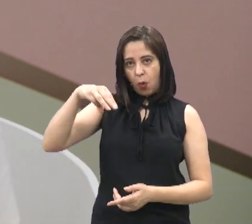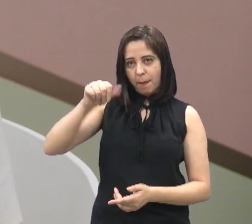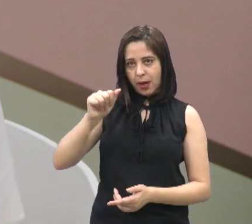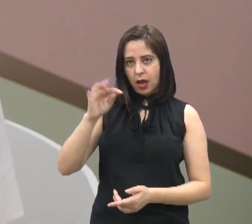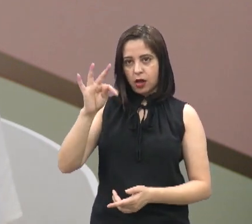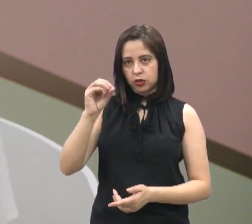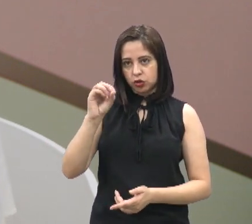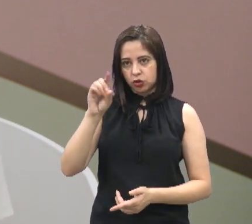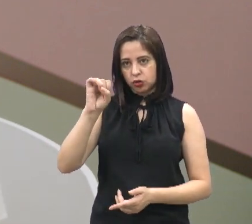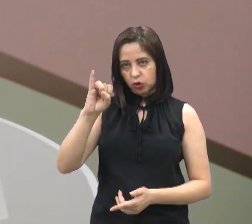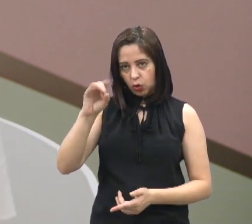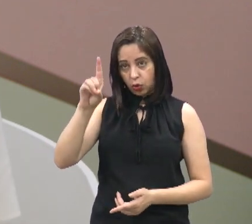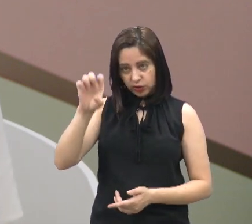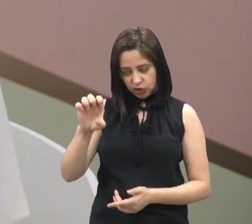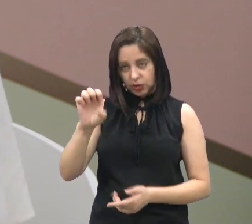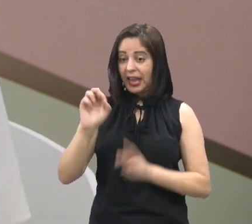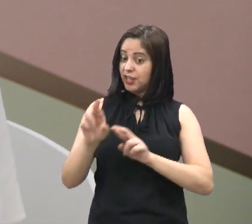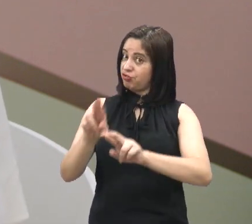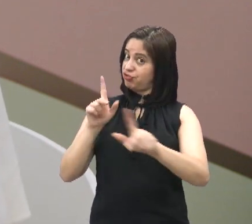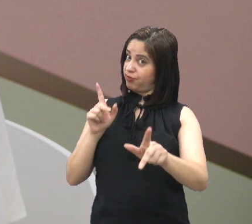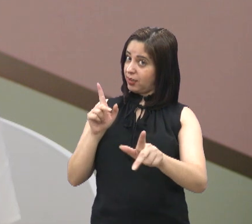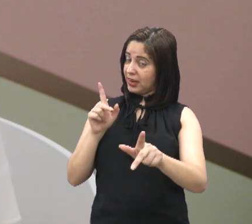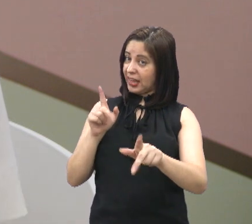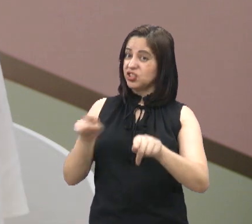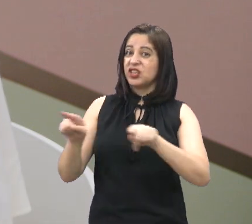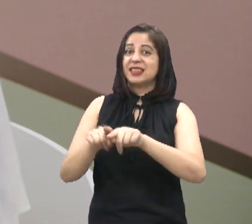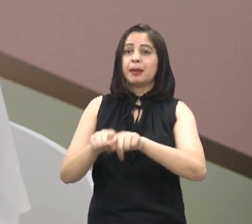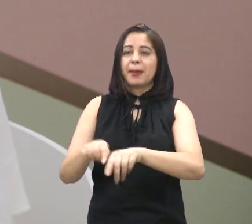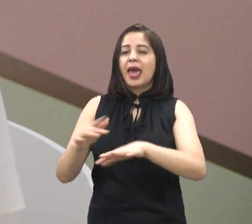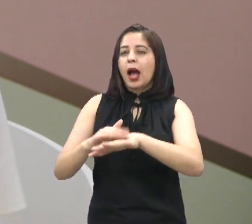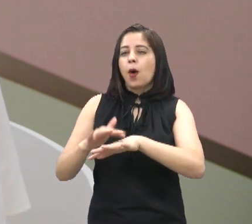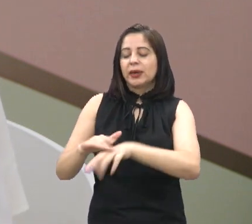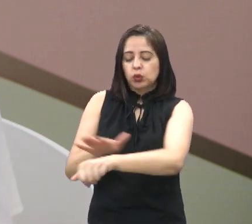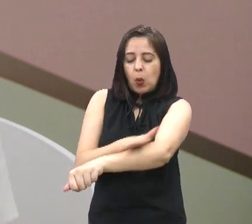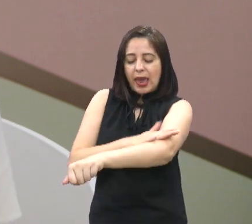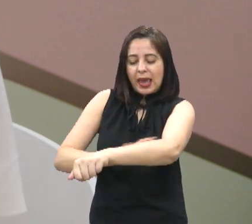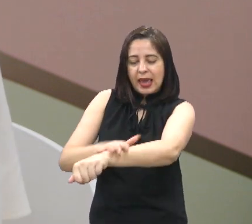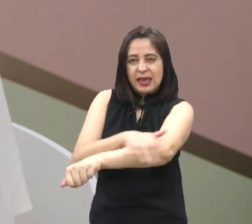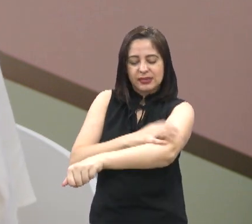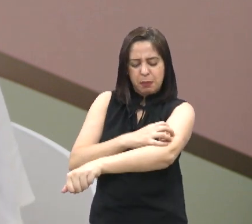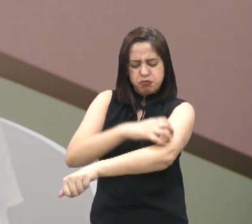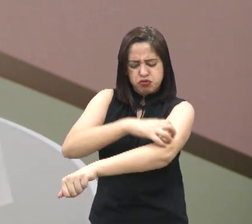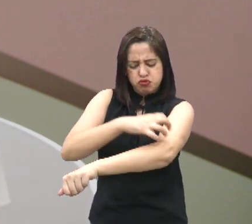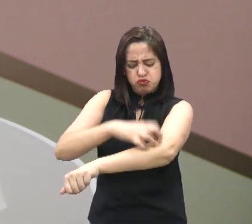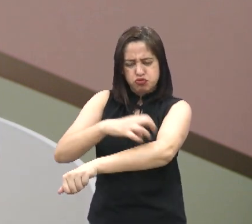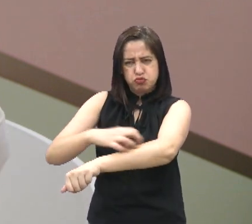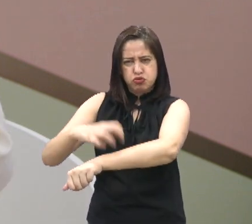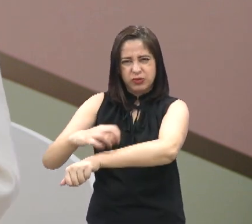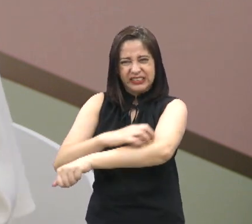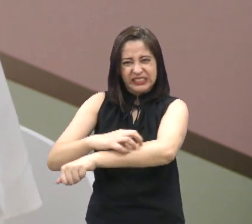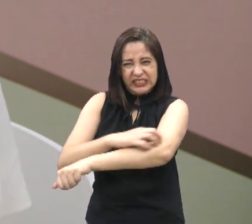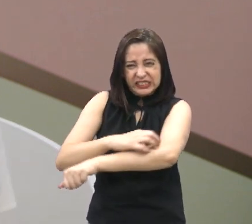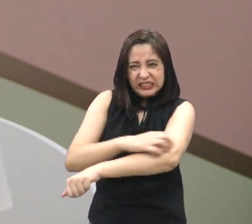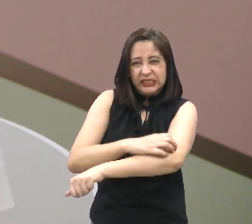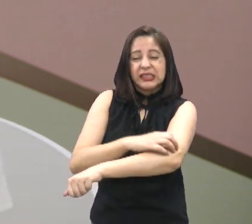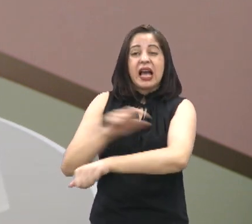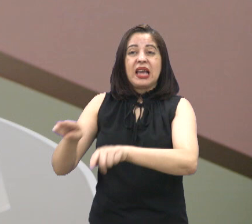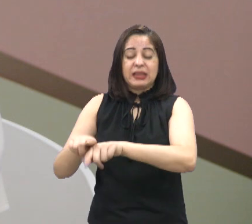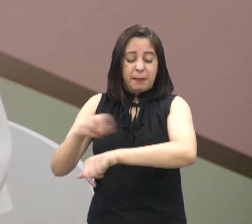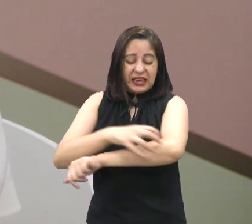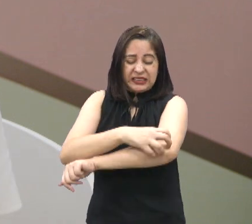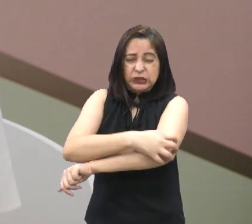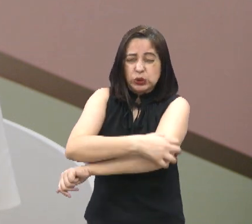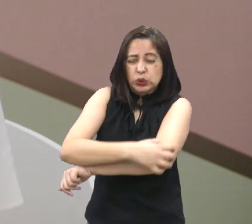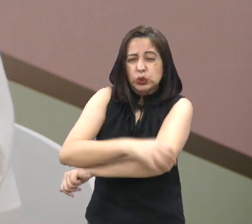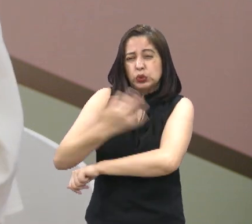relacionada à psoríase, né? Que chamamos artrite psoriásica, uma espondilite anquilosante, uma dor articular por lúpus, aí